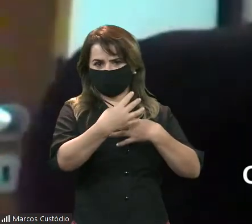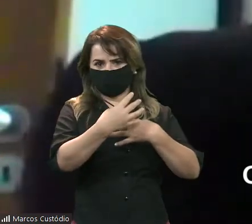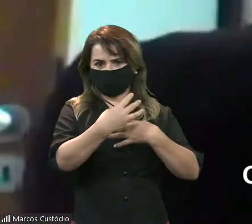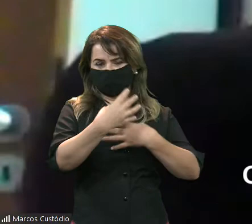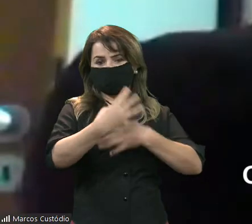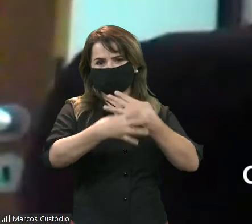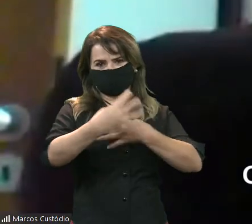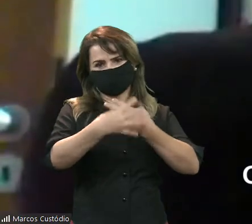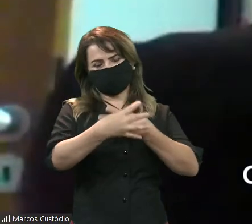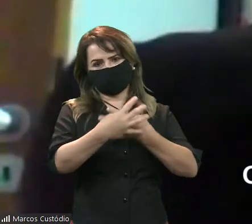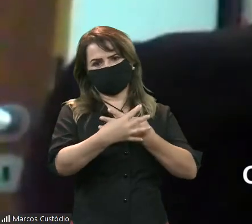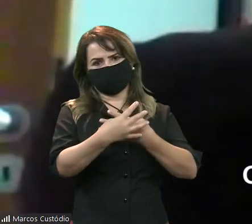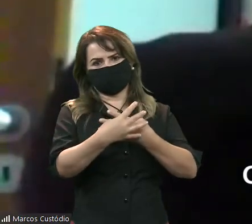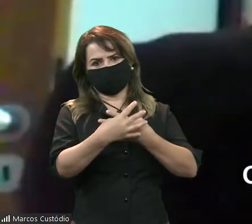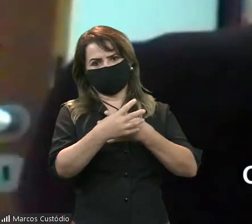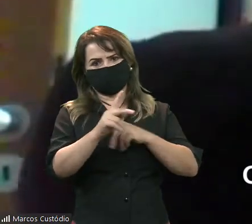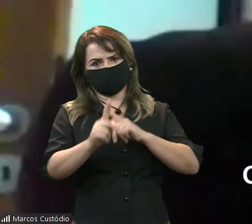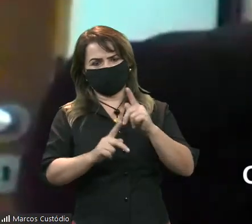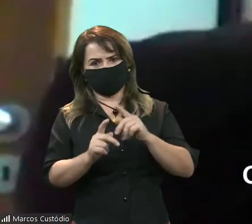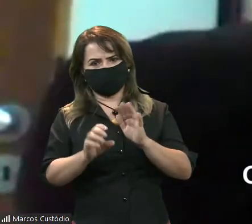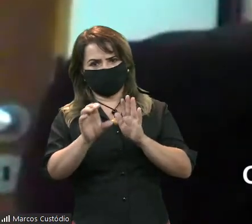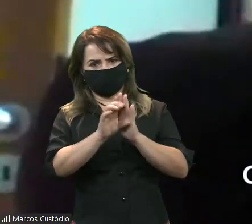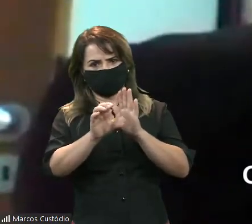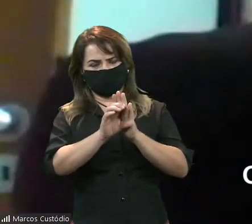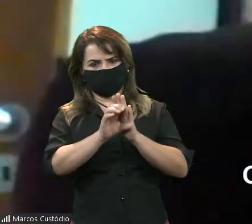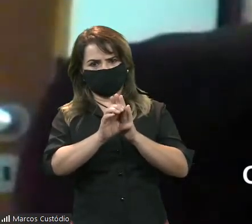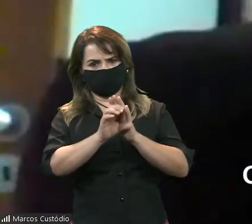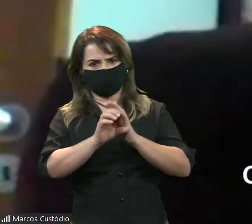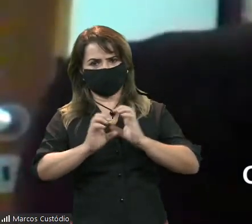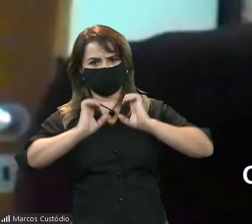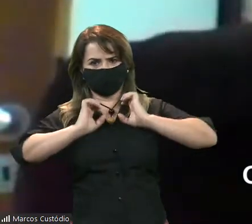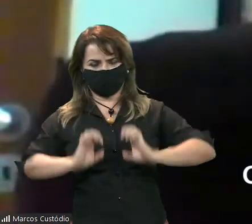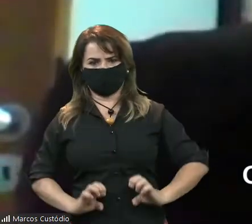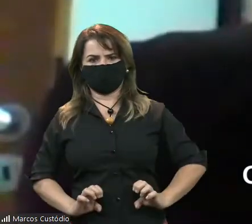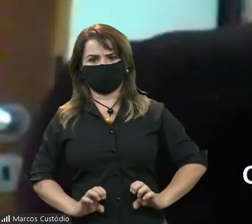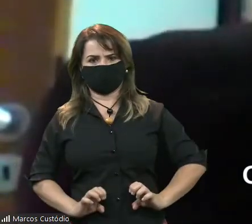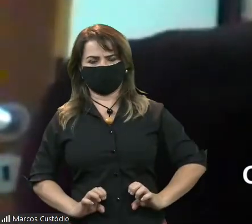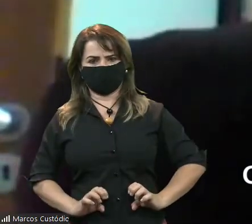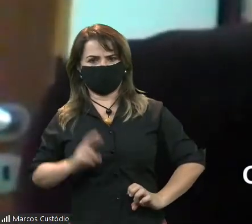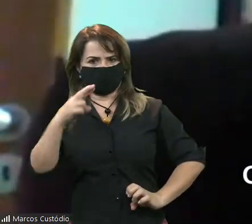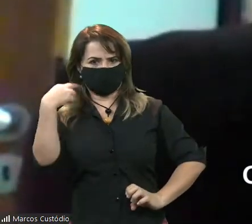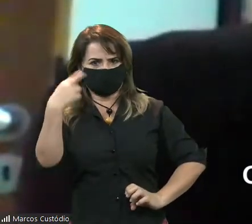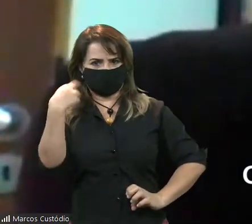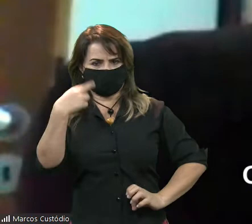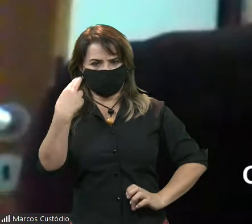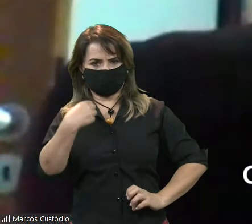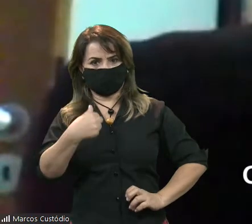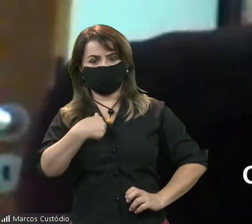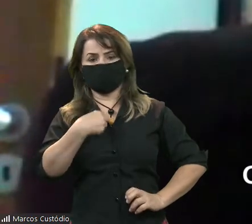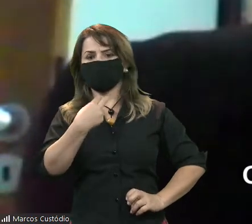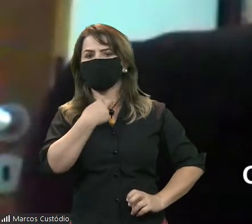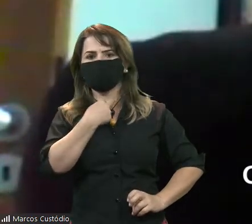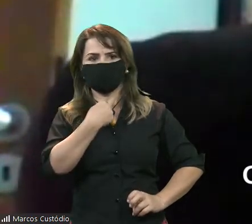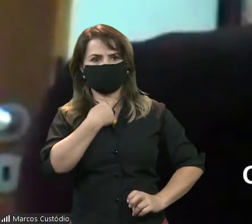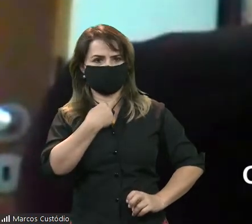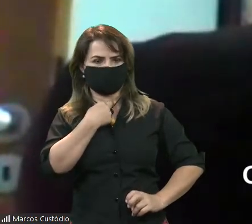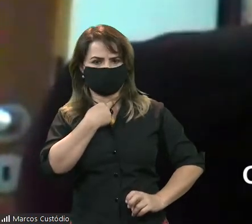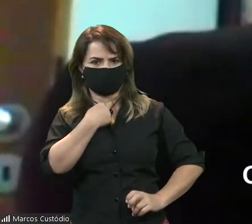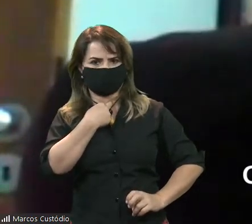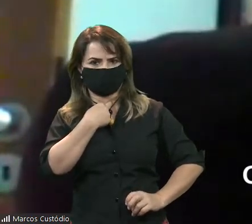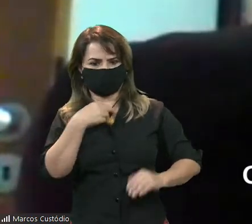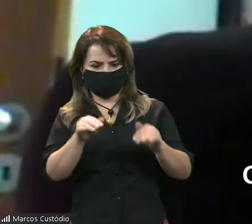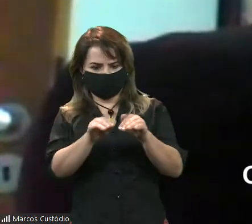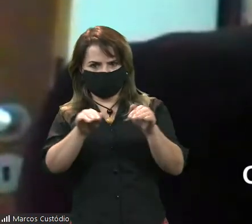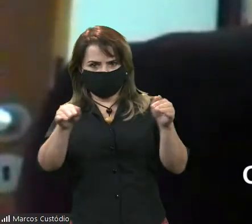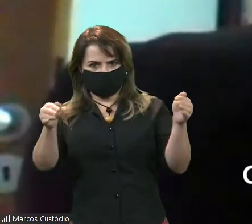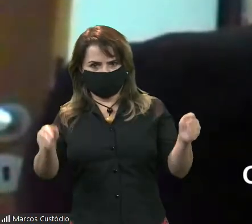Advocacia, tendo em vista que sou advogado e exerço, milito, e eu não posso estar em mesa, não posso